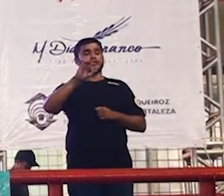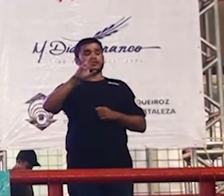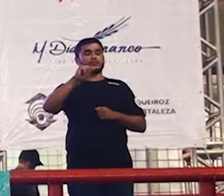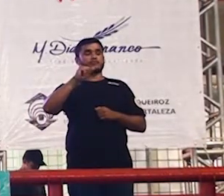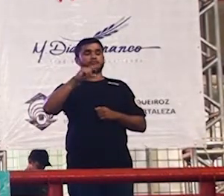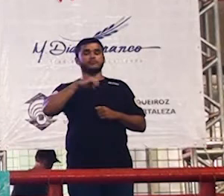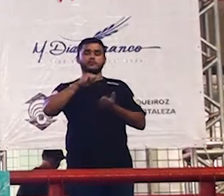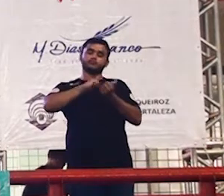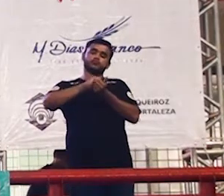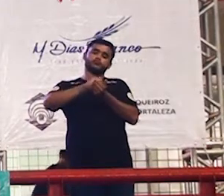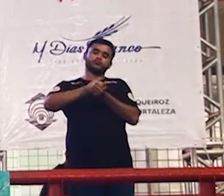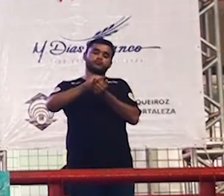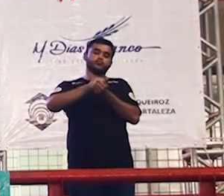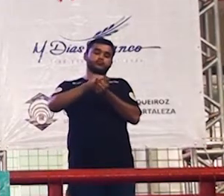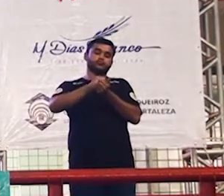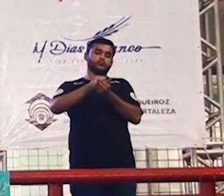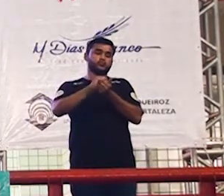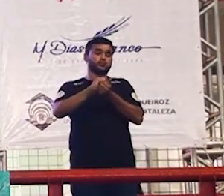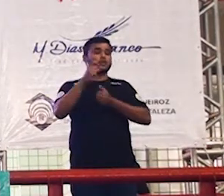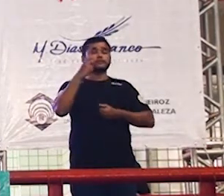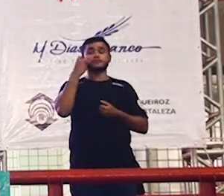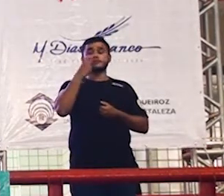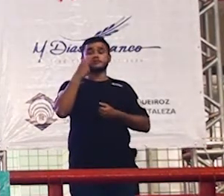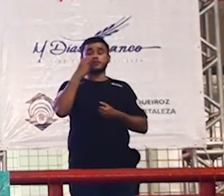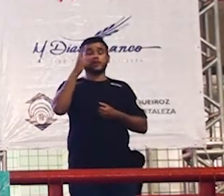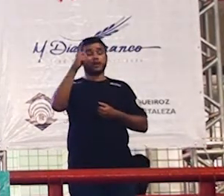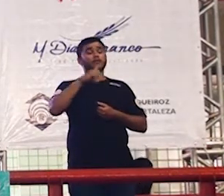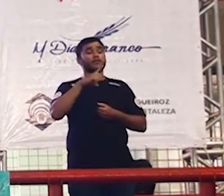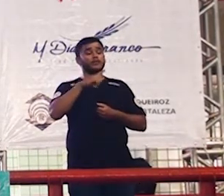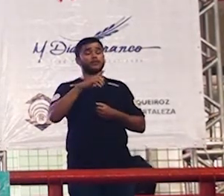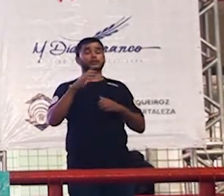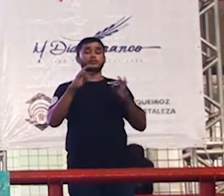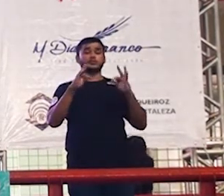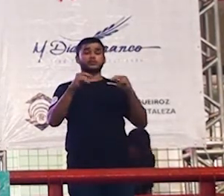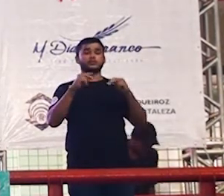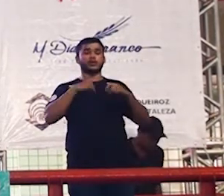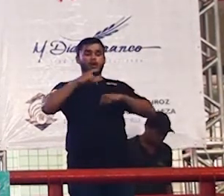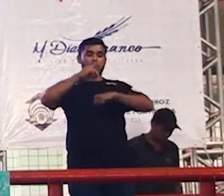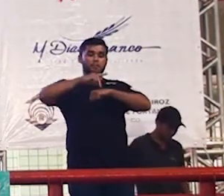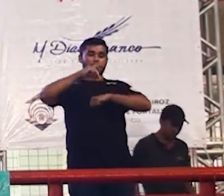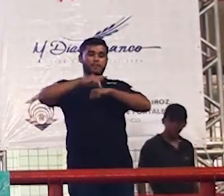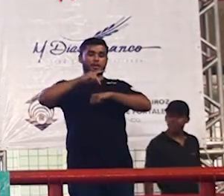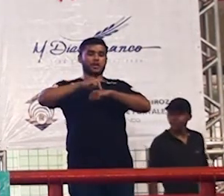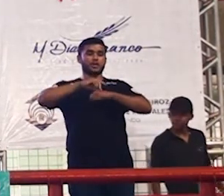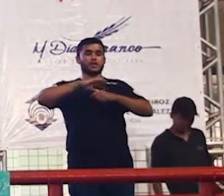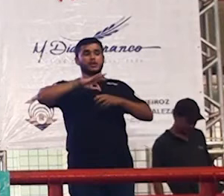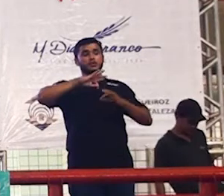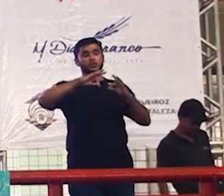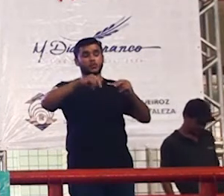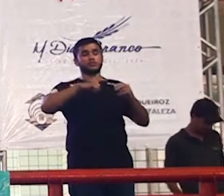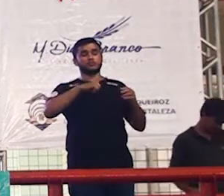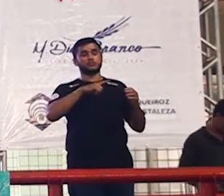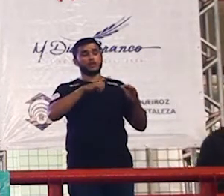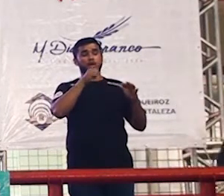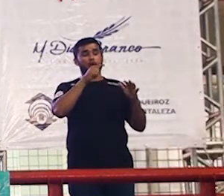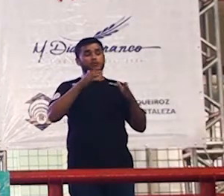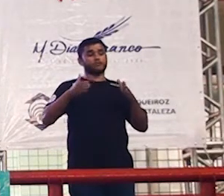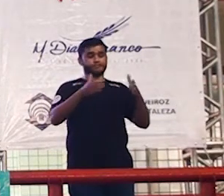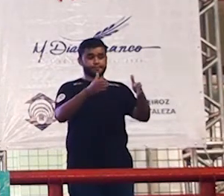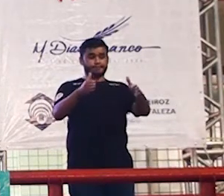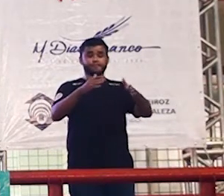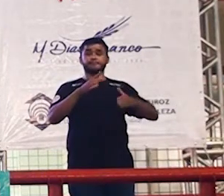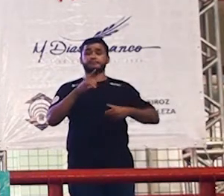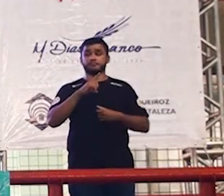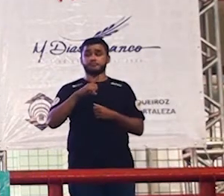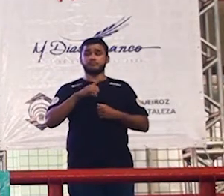sua pedra no rio. Opa, essa pedra aí, as lavadeiras de Mossoró, cada uma tem